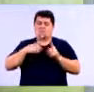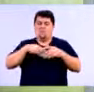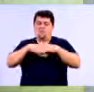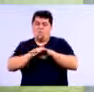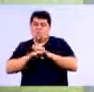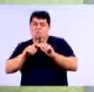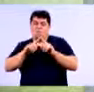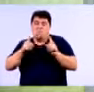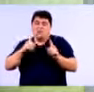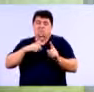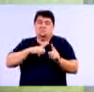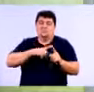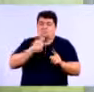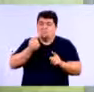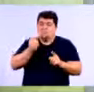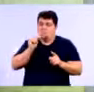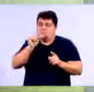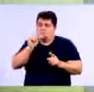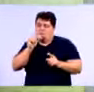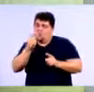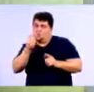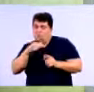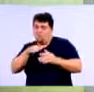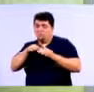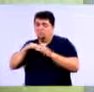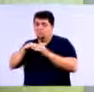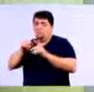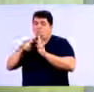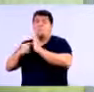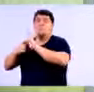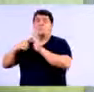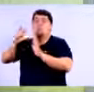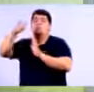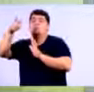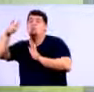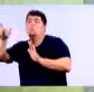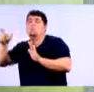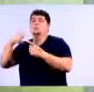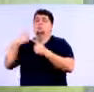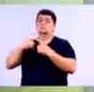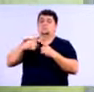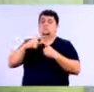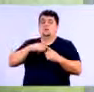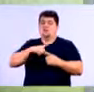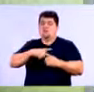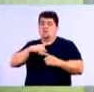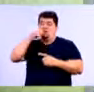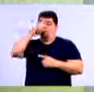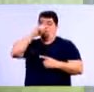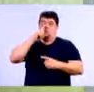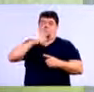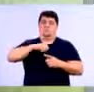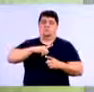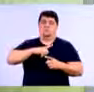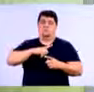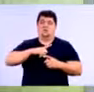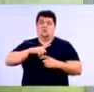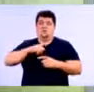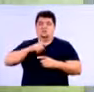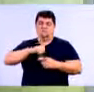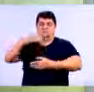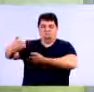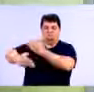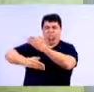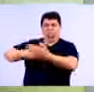mas existe um pouco desse recurso que eu deixo à mostra, porque ele vai correr um risco maior, mas eu tenho algo em troca maior para